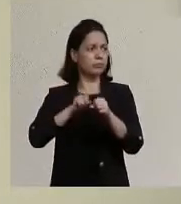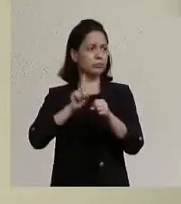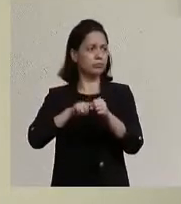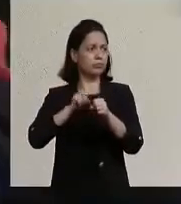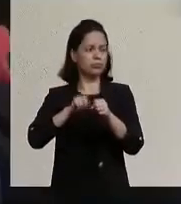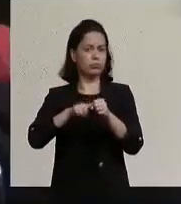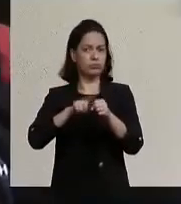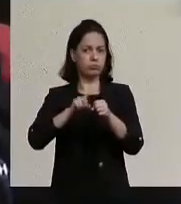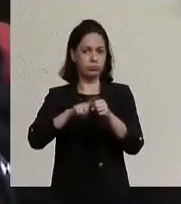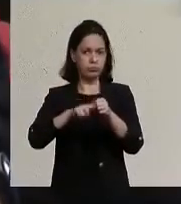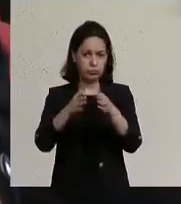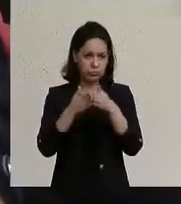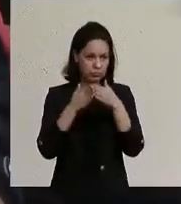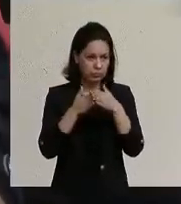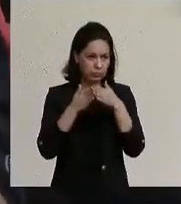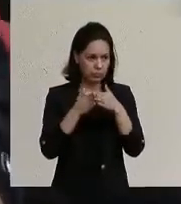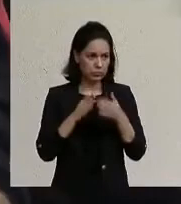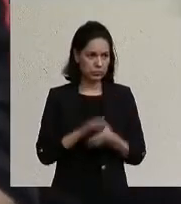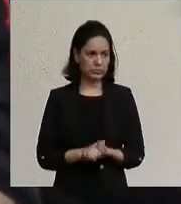vereadores